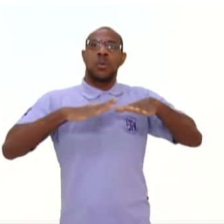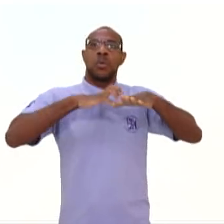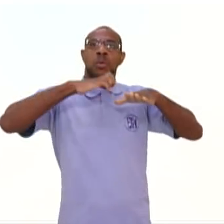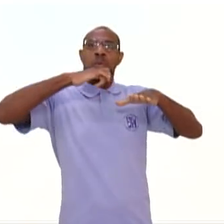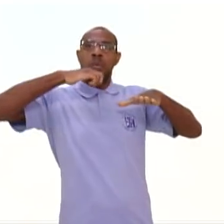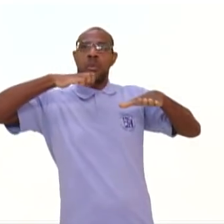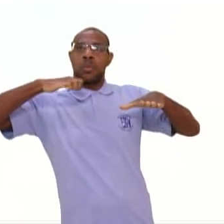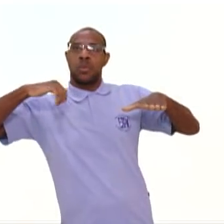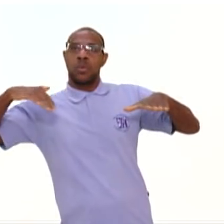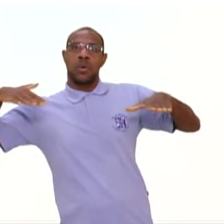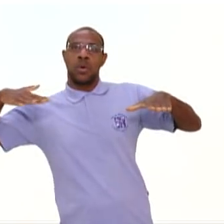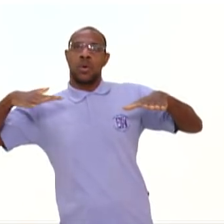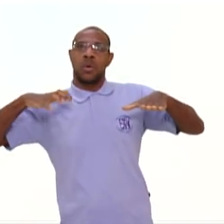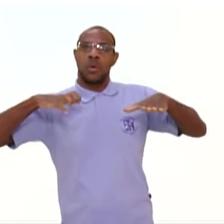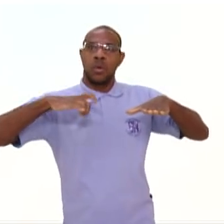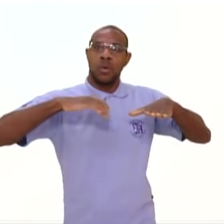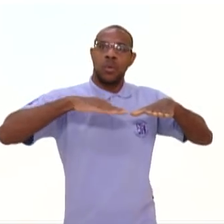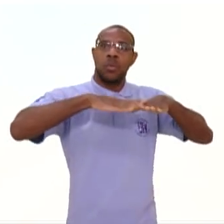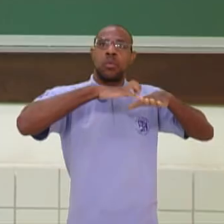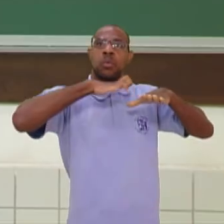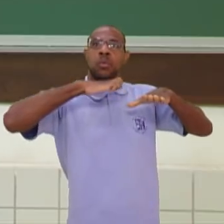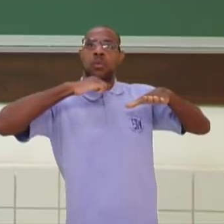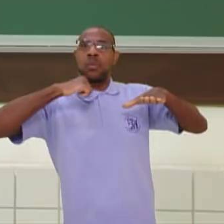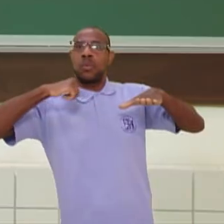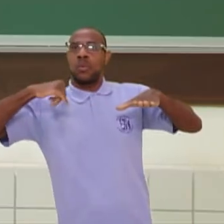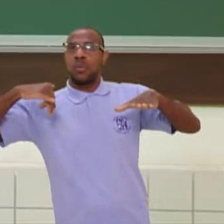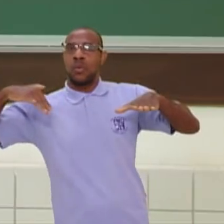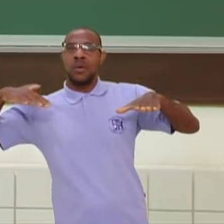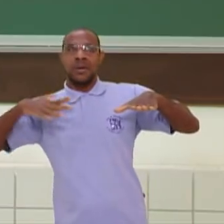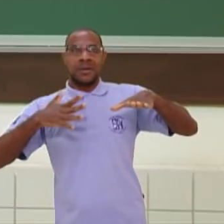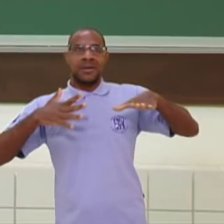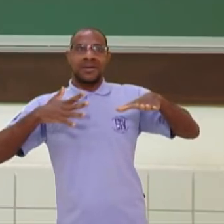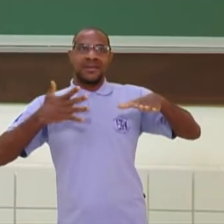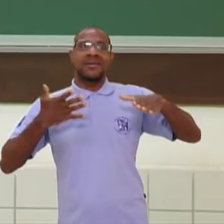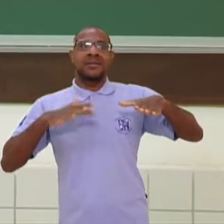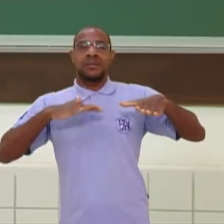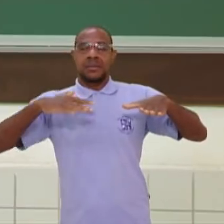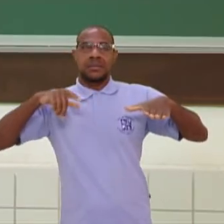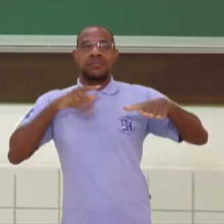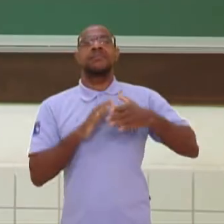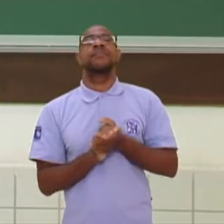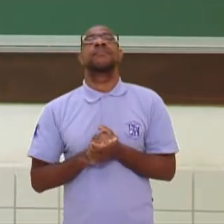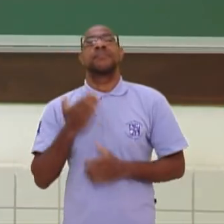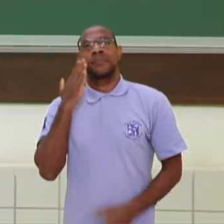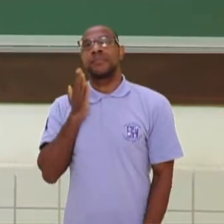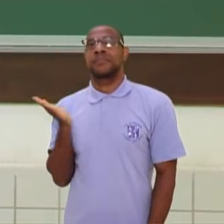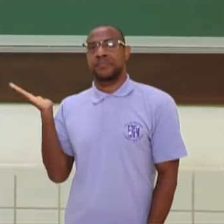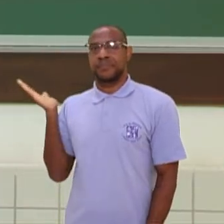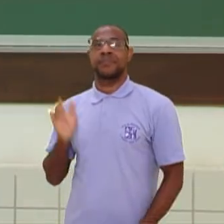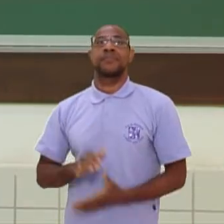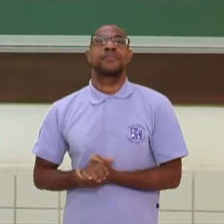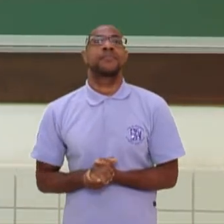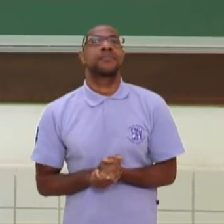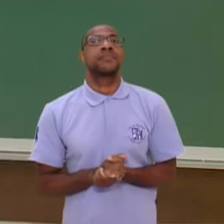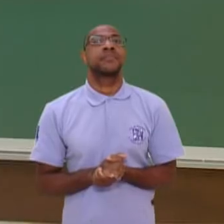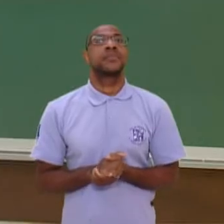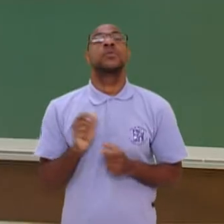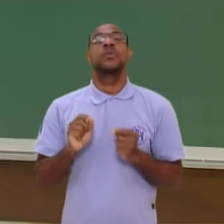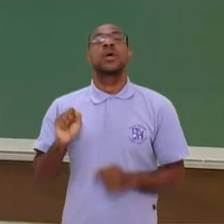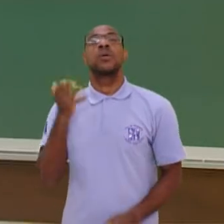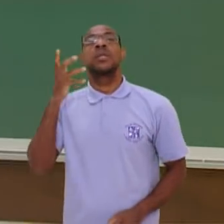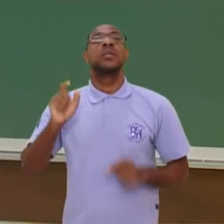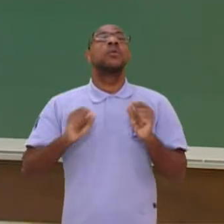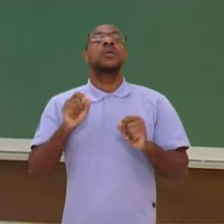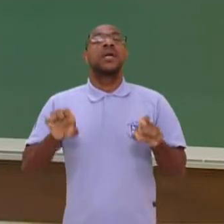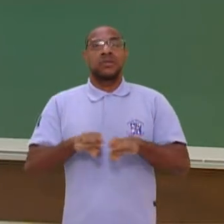mas a gente vai ver um pouco mais para frente, porque a água se torna mais rasa, mas mais para frente a gente vê com mais detalhes esse componente, tá? Então isso é uma das